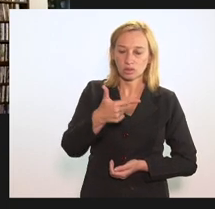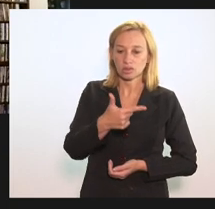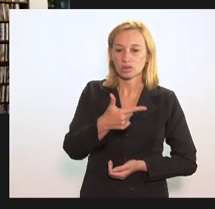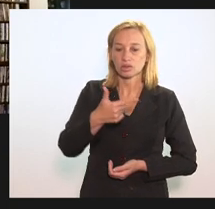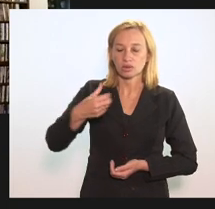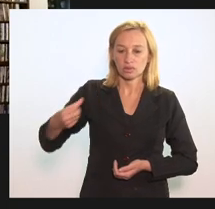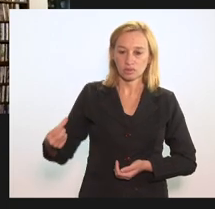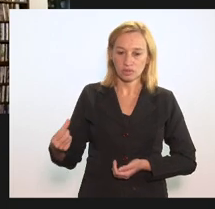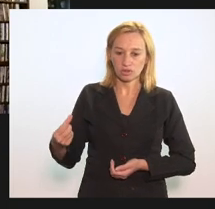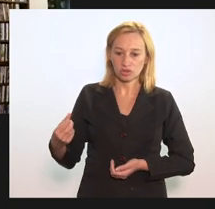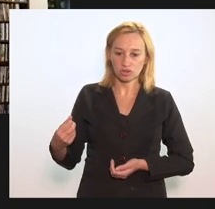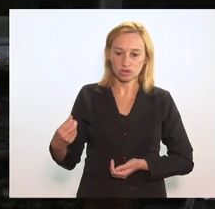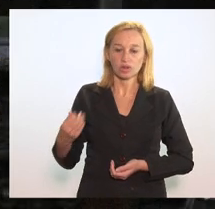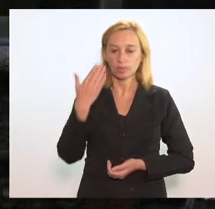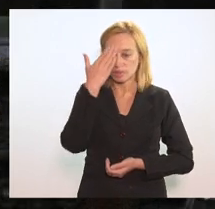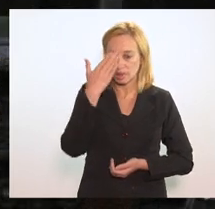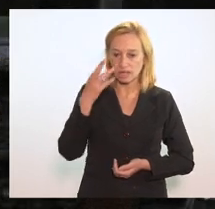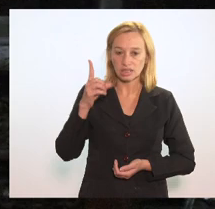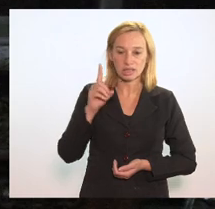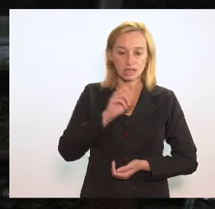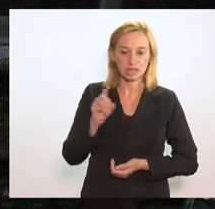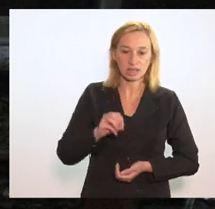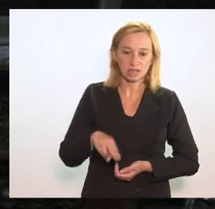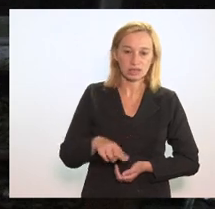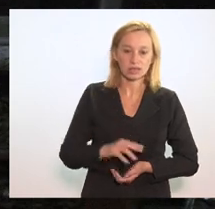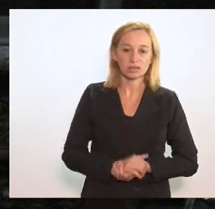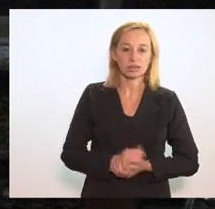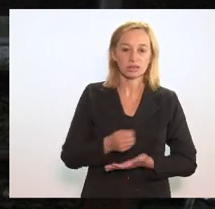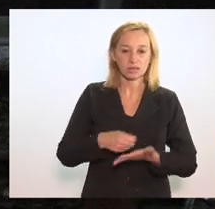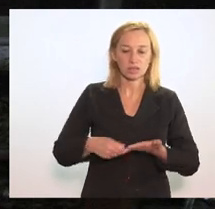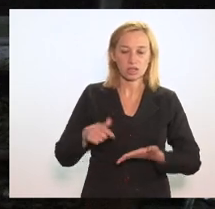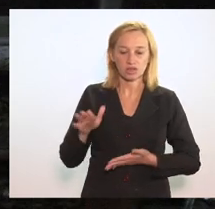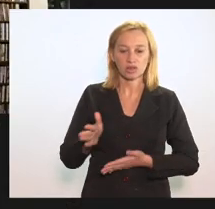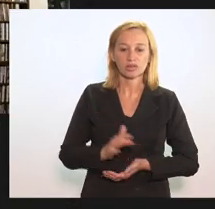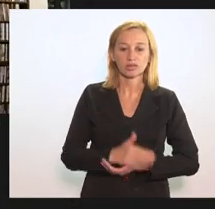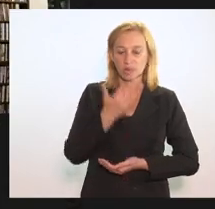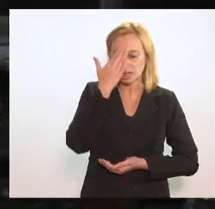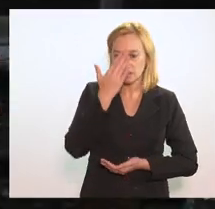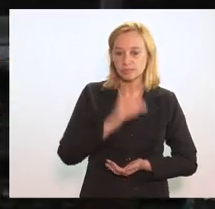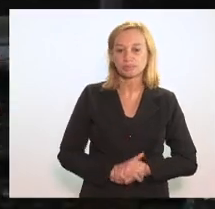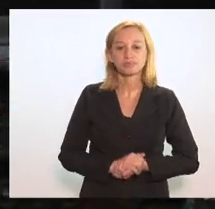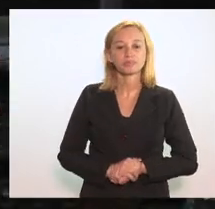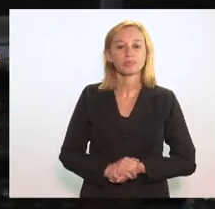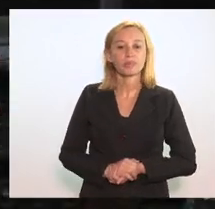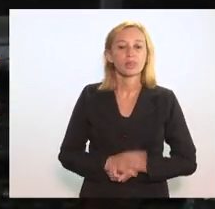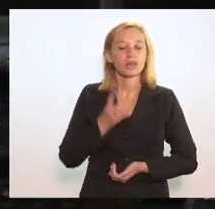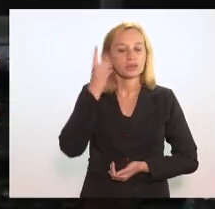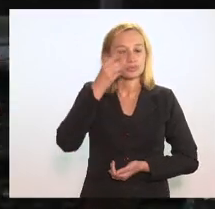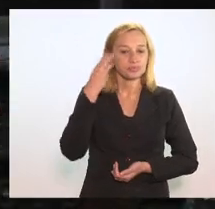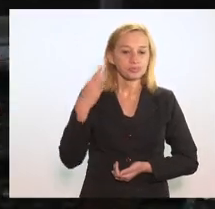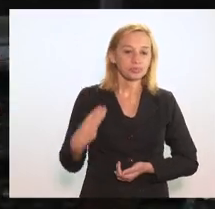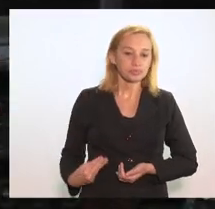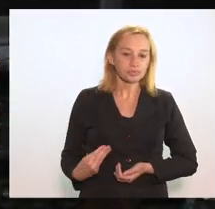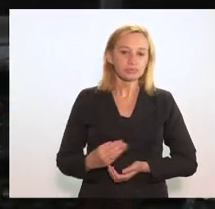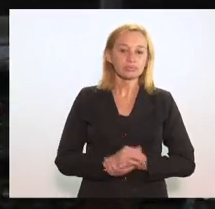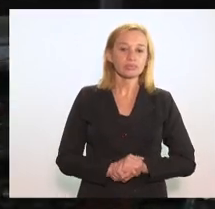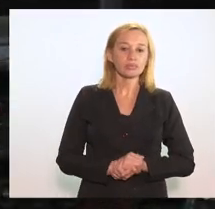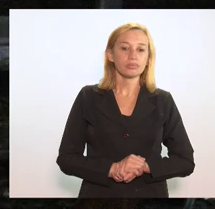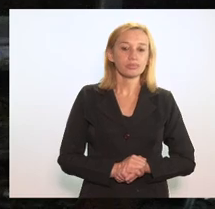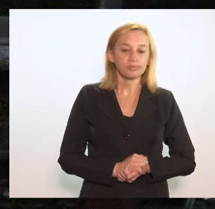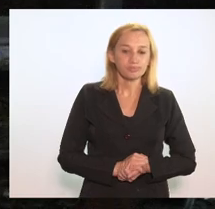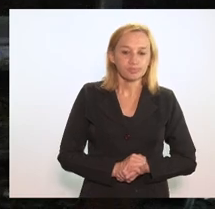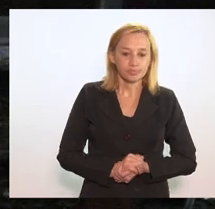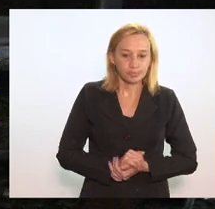2020. Obrigada, deputada Zeidan, foi anotado aqui. Muito obrigada. Deputada Mônica Francisco, quer?